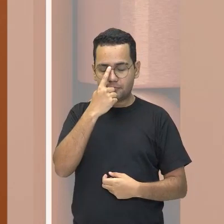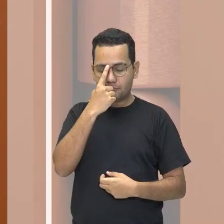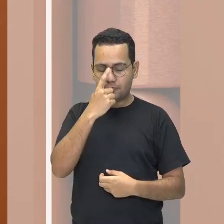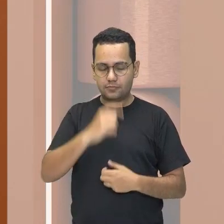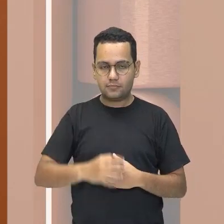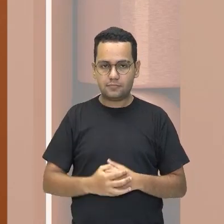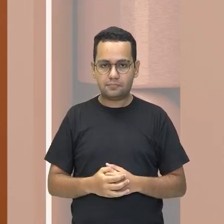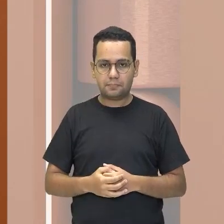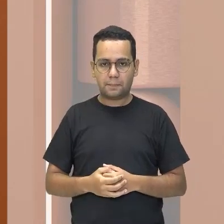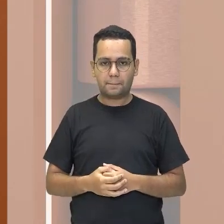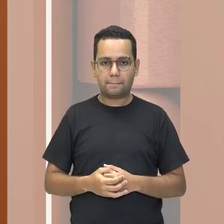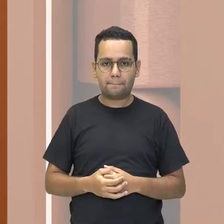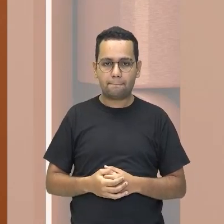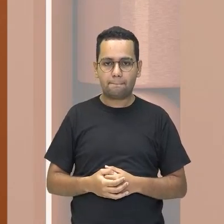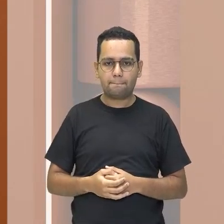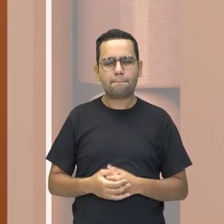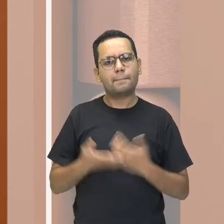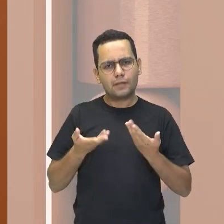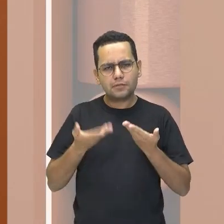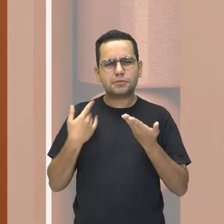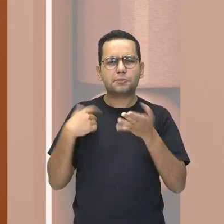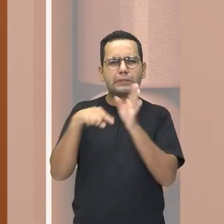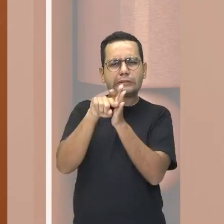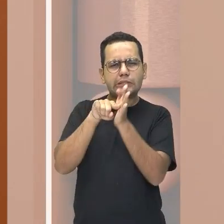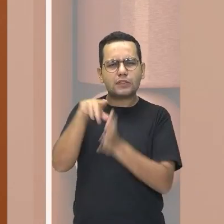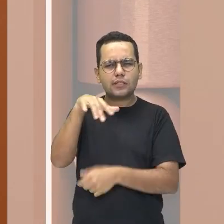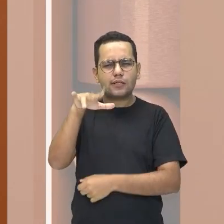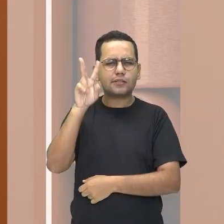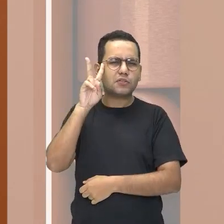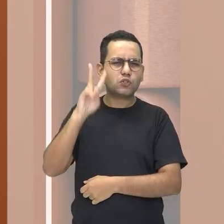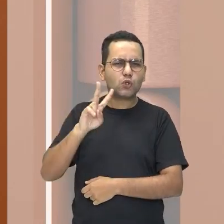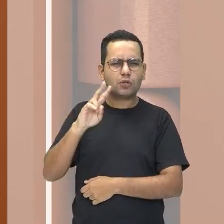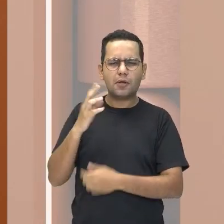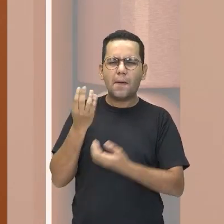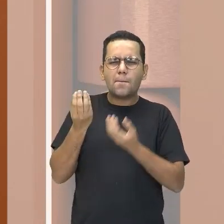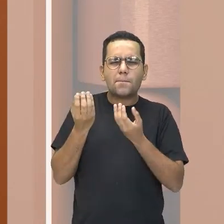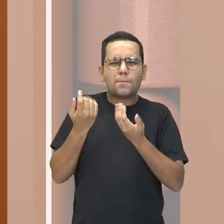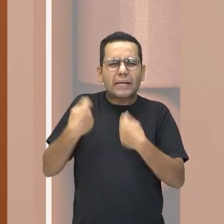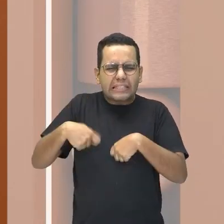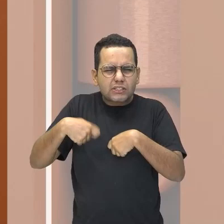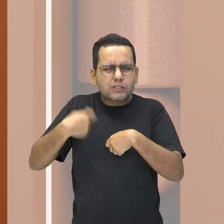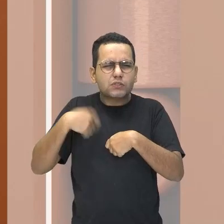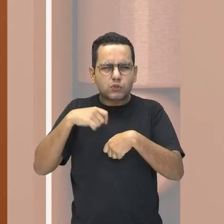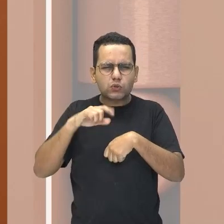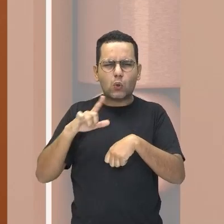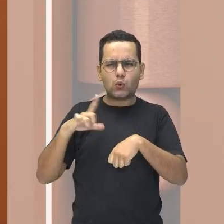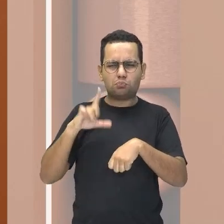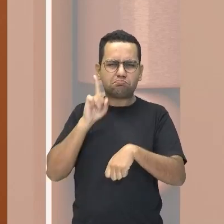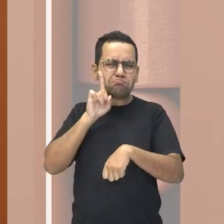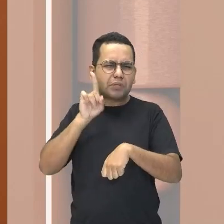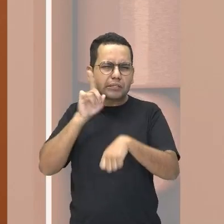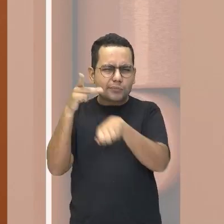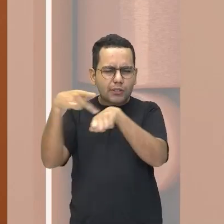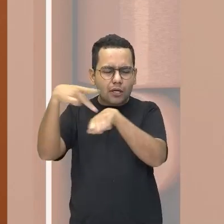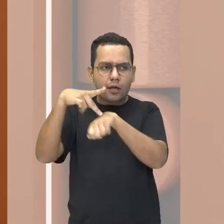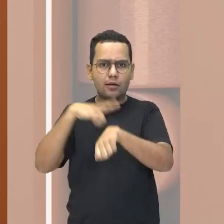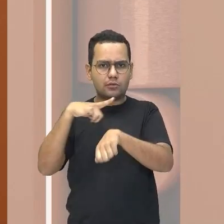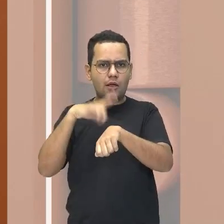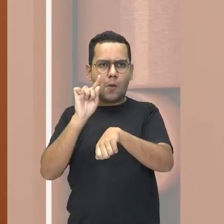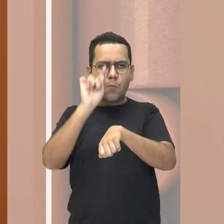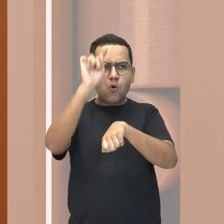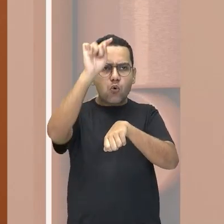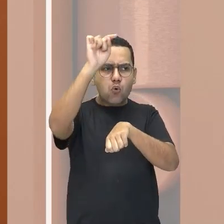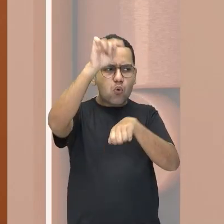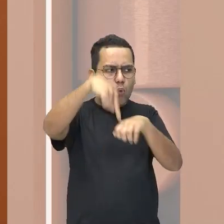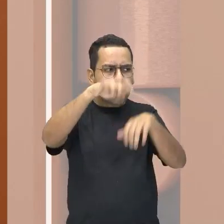muitos historiadores acham que não existia necessidade dos americanos lançassem essas bombas, mas que eles lançaram